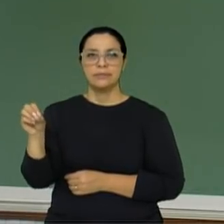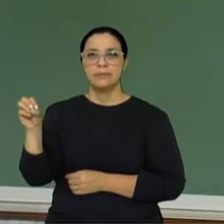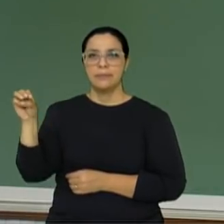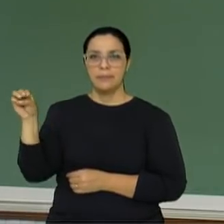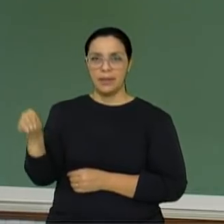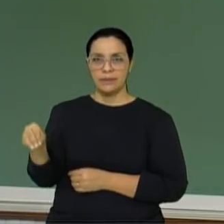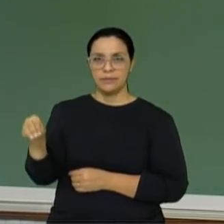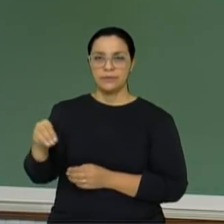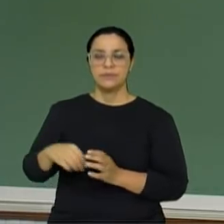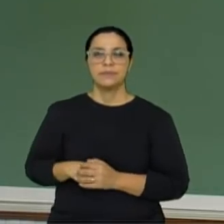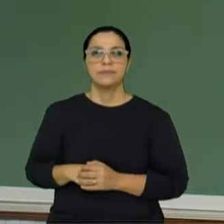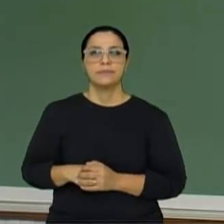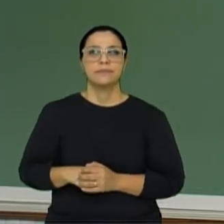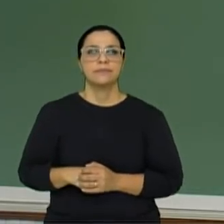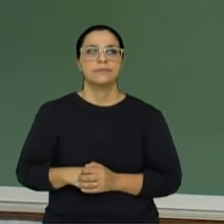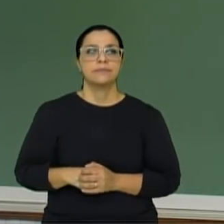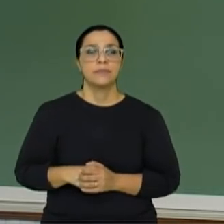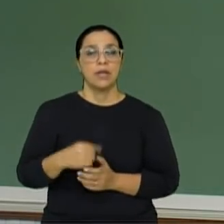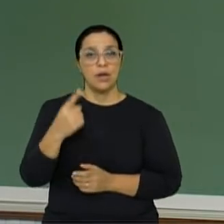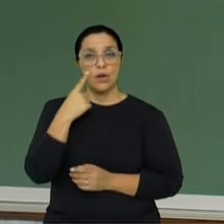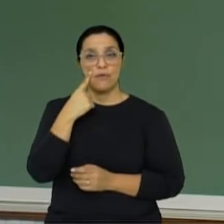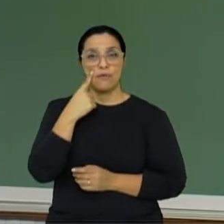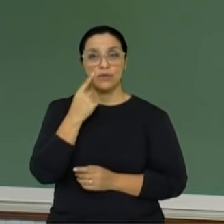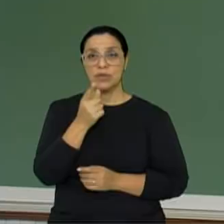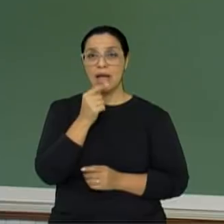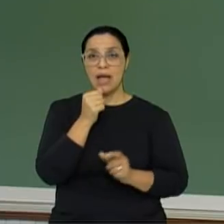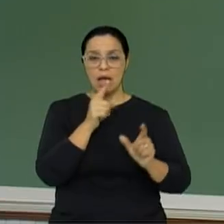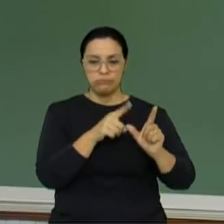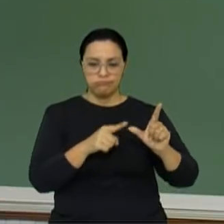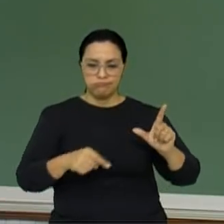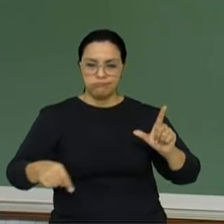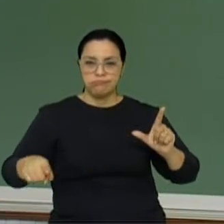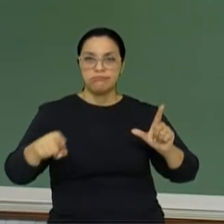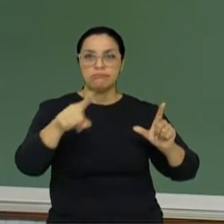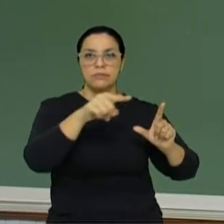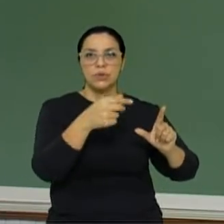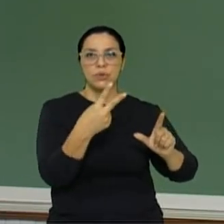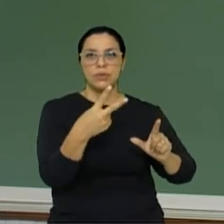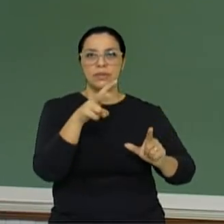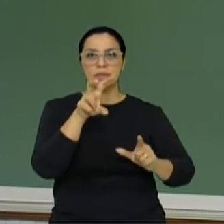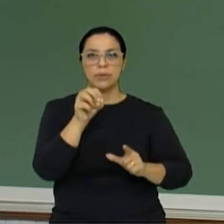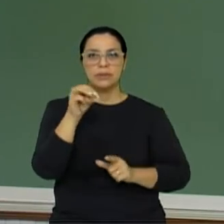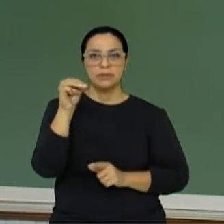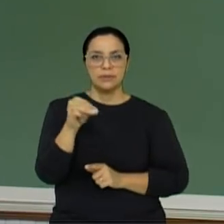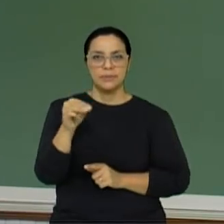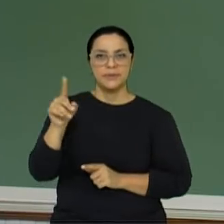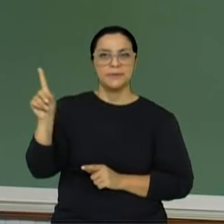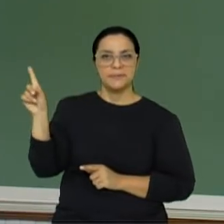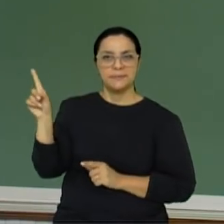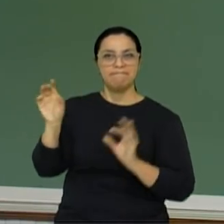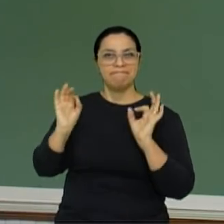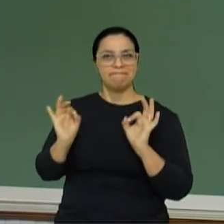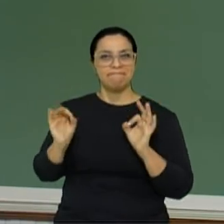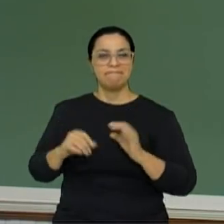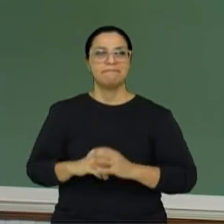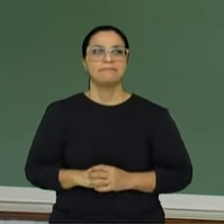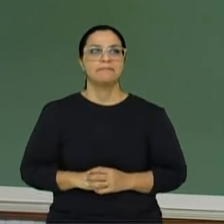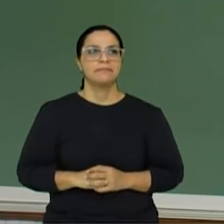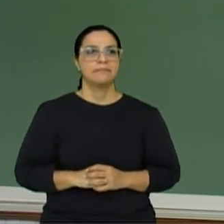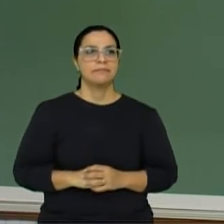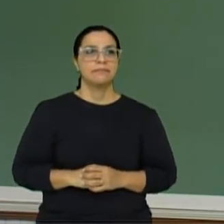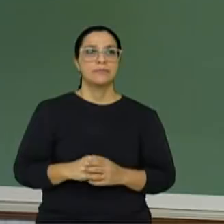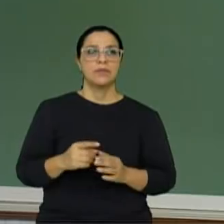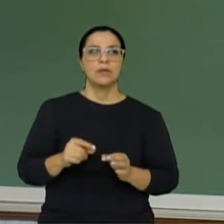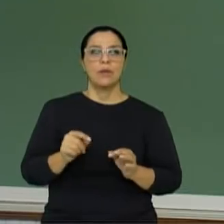250 metros nesse caso. Então, a largura desse rio é de 250 metros. Está aí, ó.